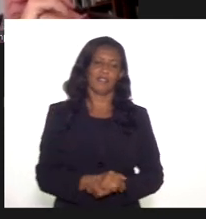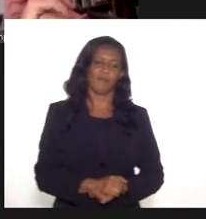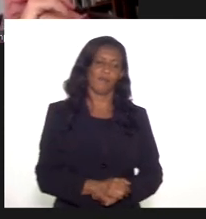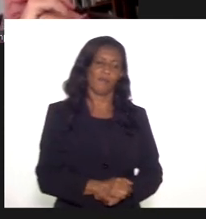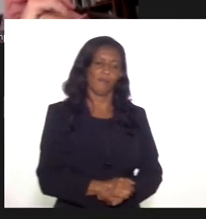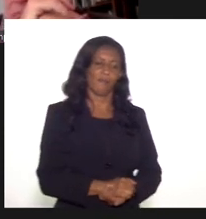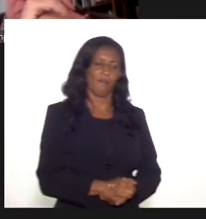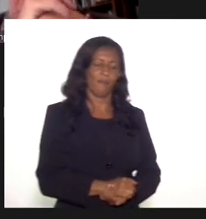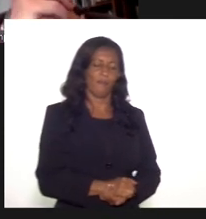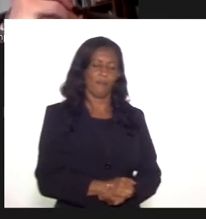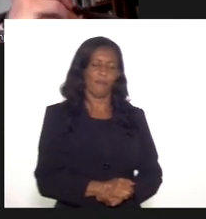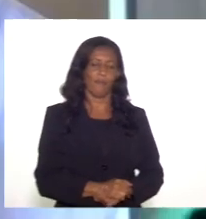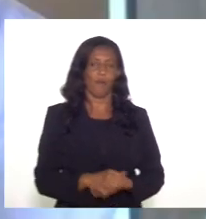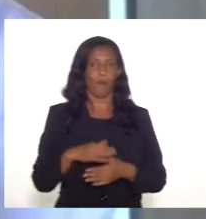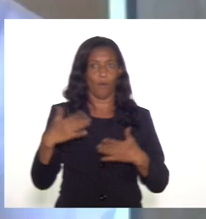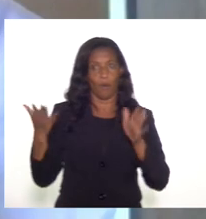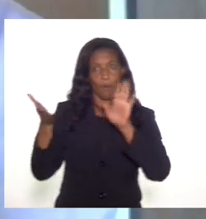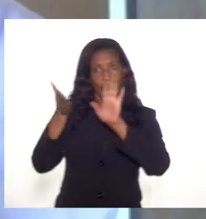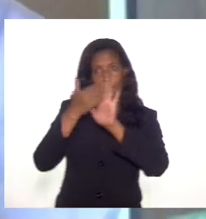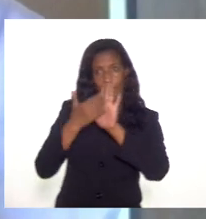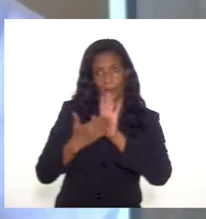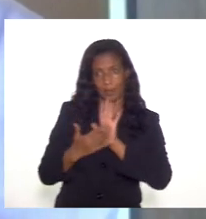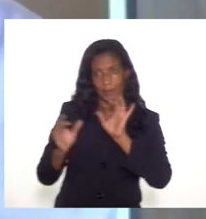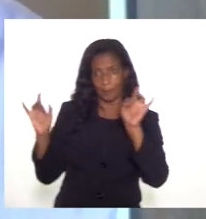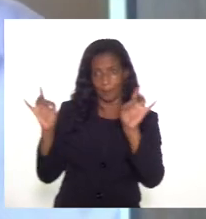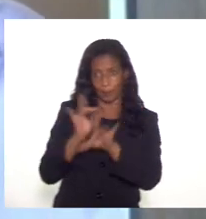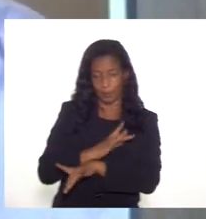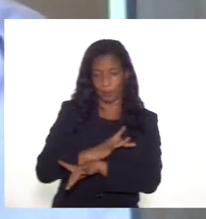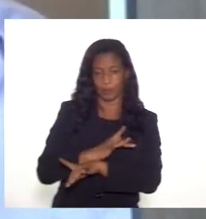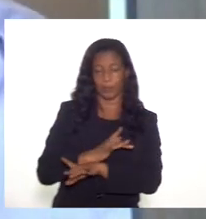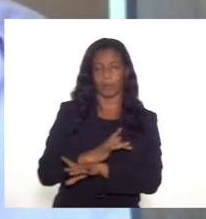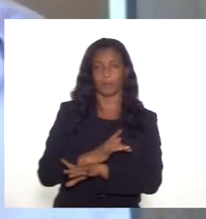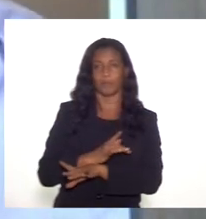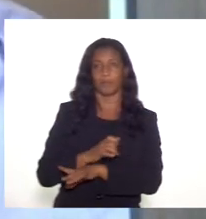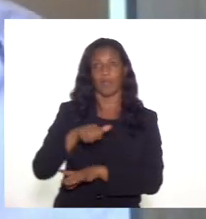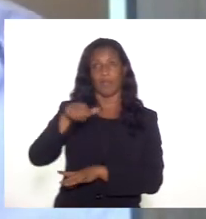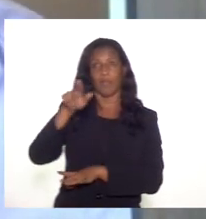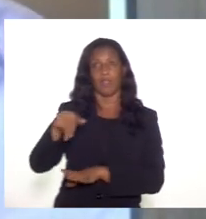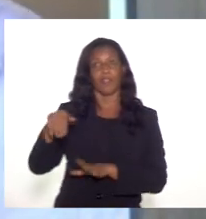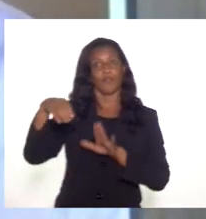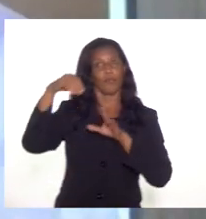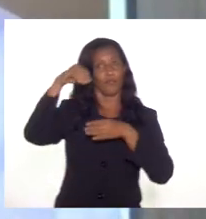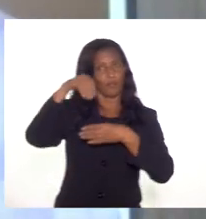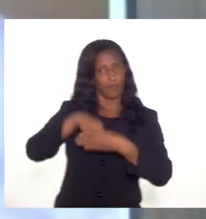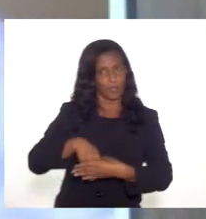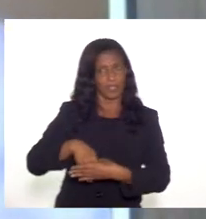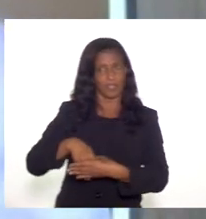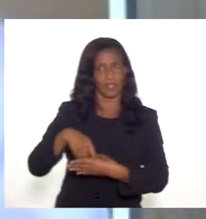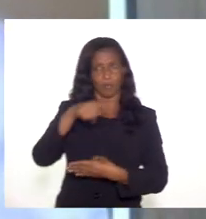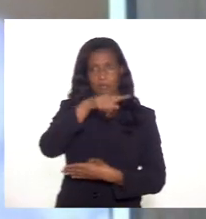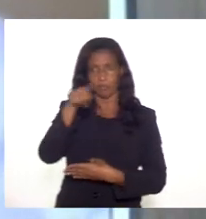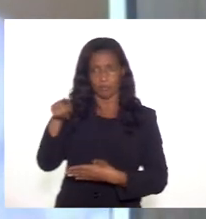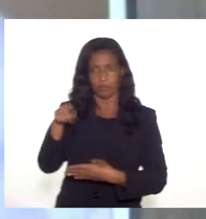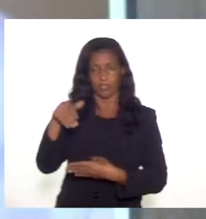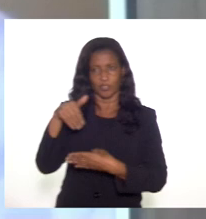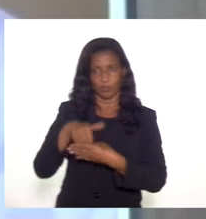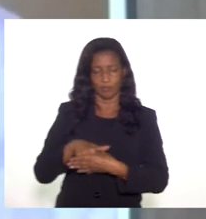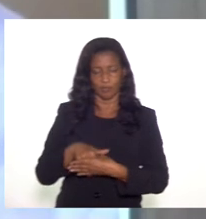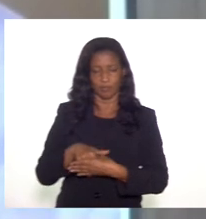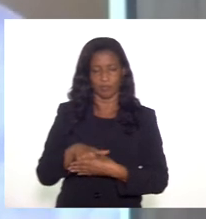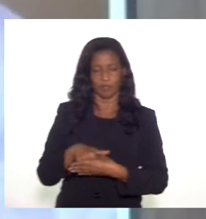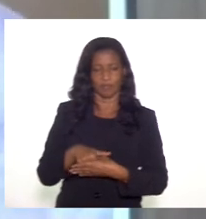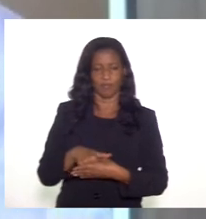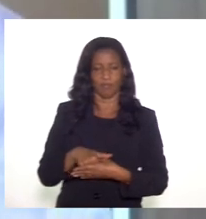Com os pareceres emitidos em votação. Senhores que aprovam, permaneçam como estão.